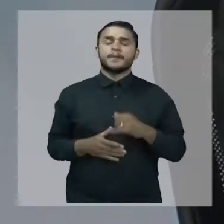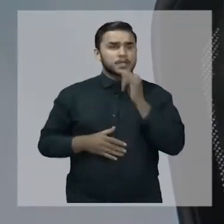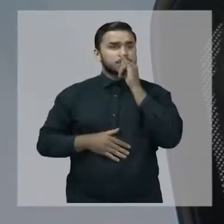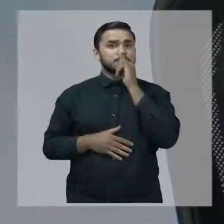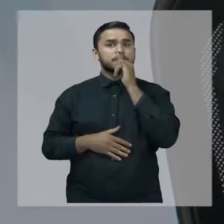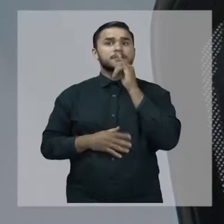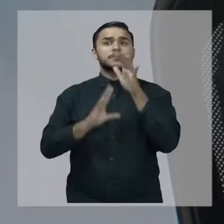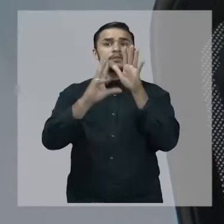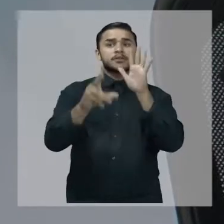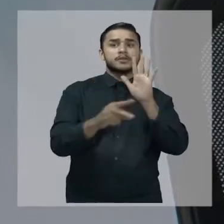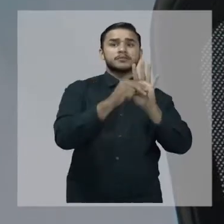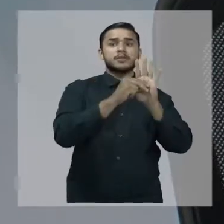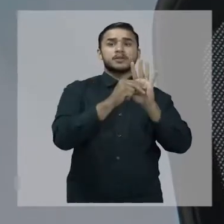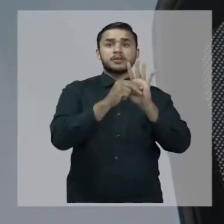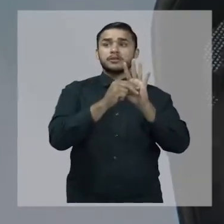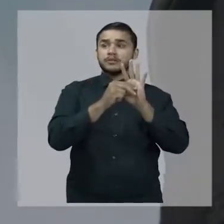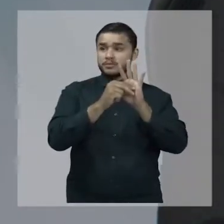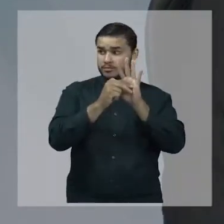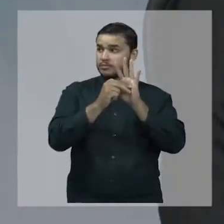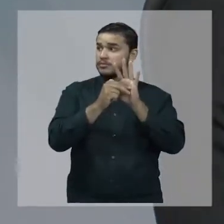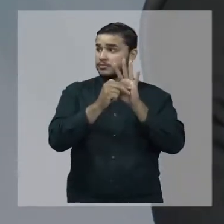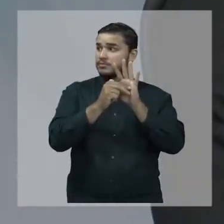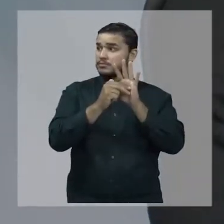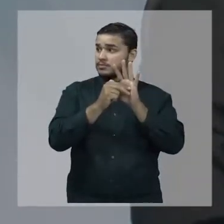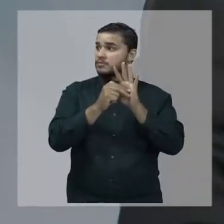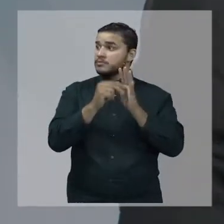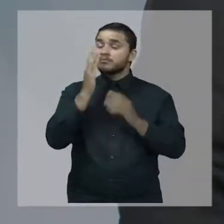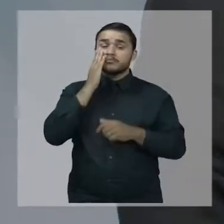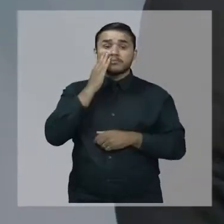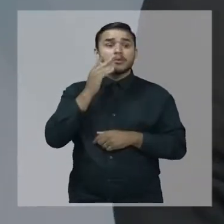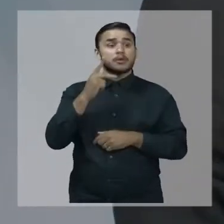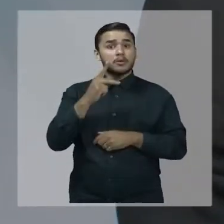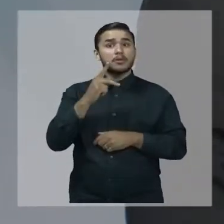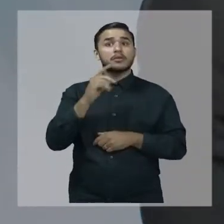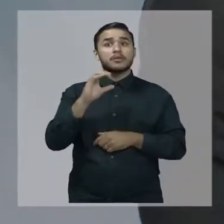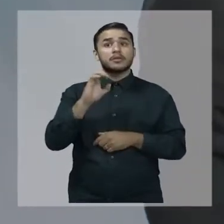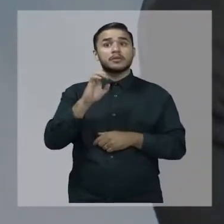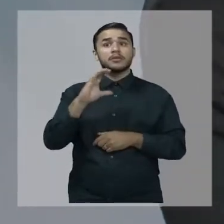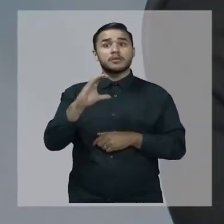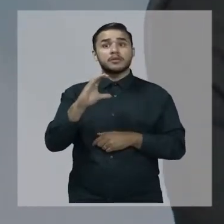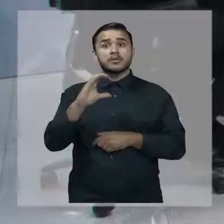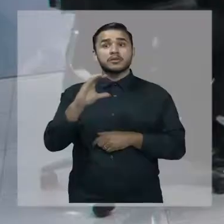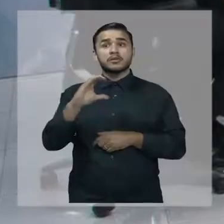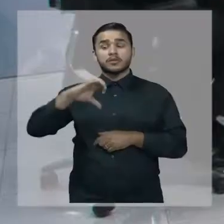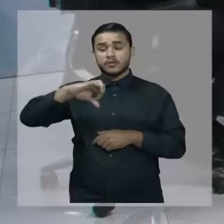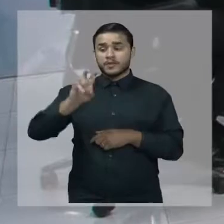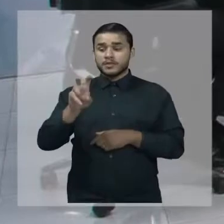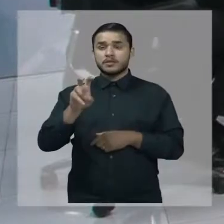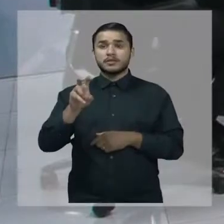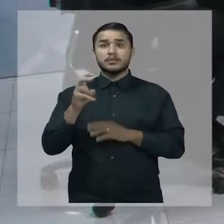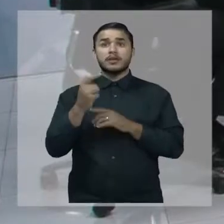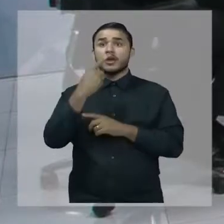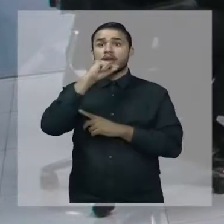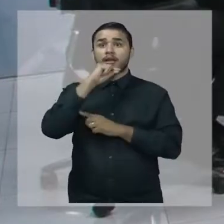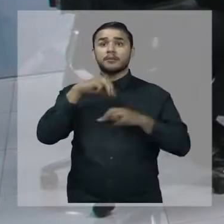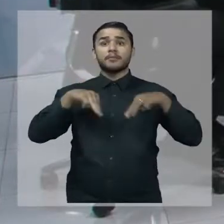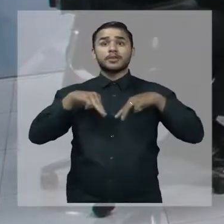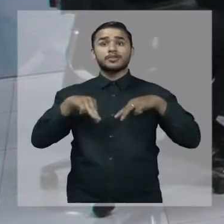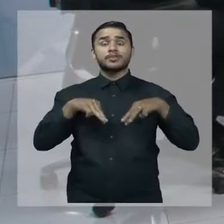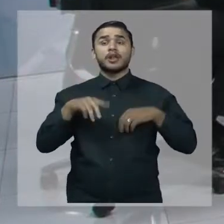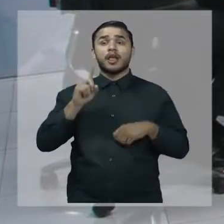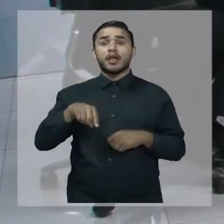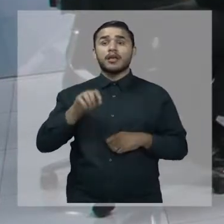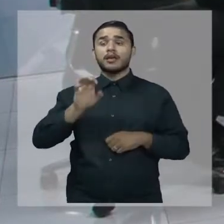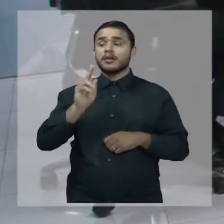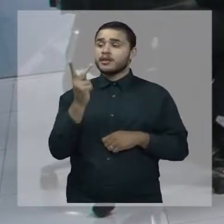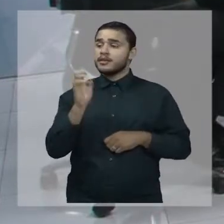que começou com a emenda constitucional 95, que começou lá com o Henrique Meirelles. Então a ideia do protagonismo